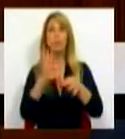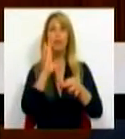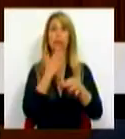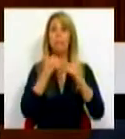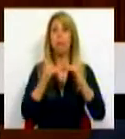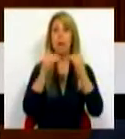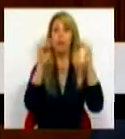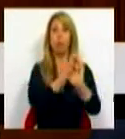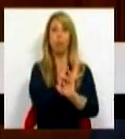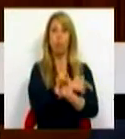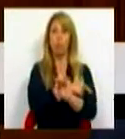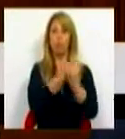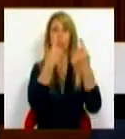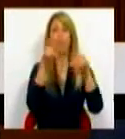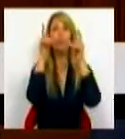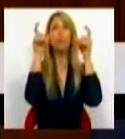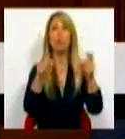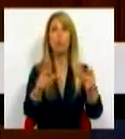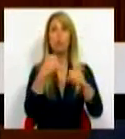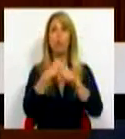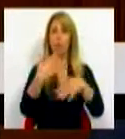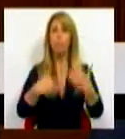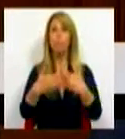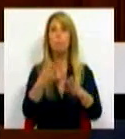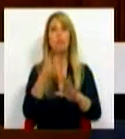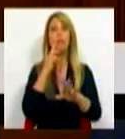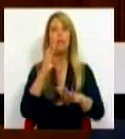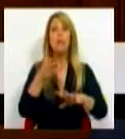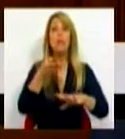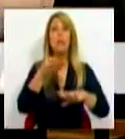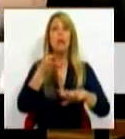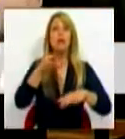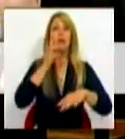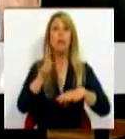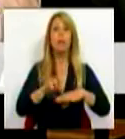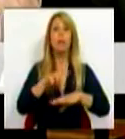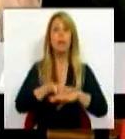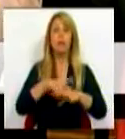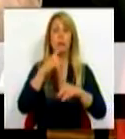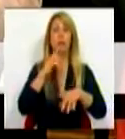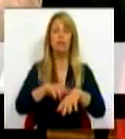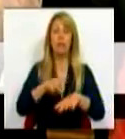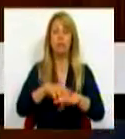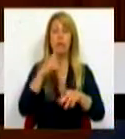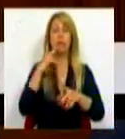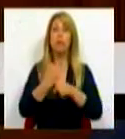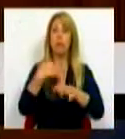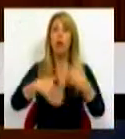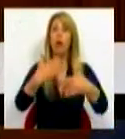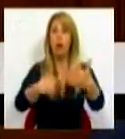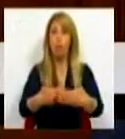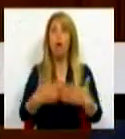competência e havia controle e processamento por parte da Direção de Executivo de Operações, com a intervenção de vários núcleos